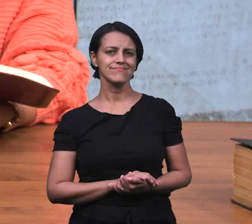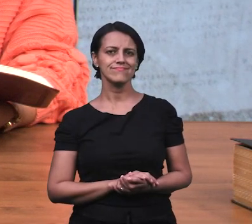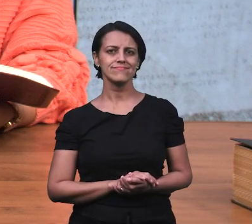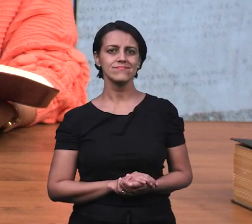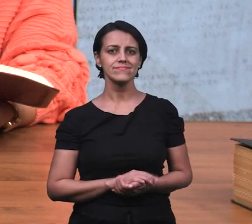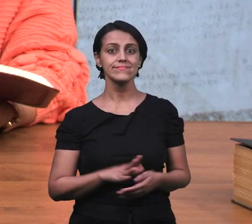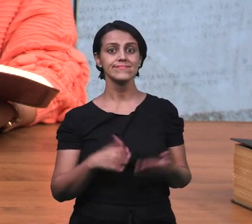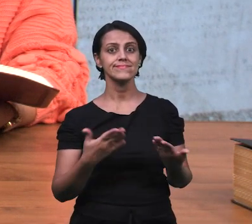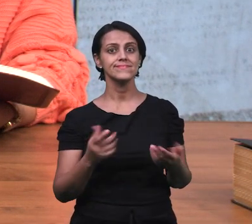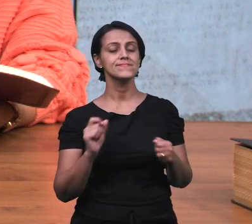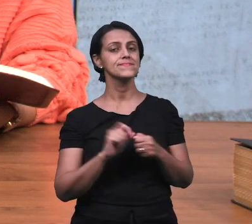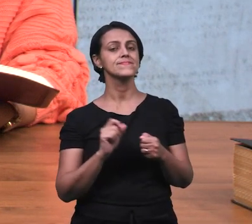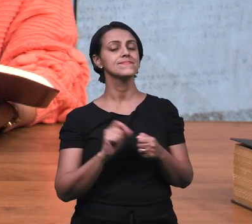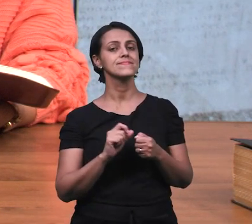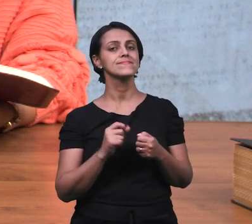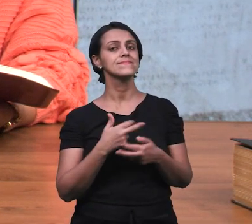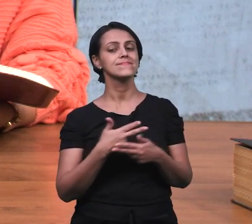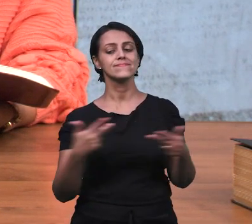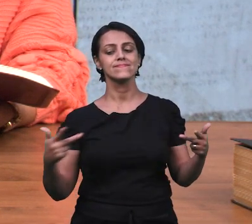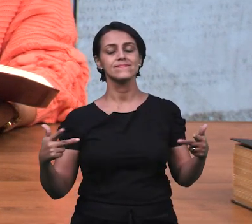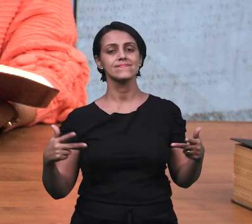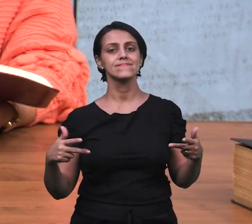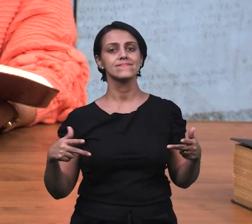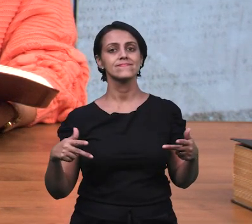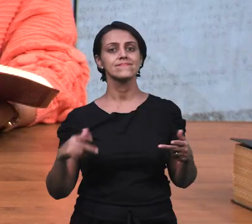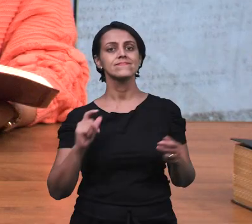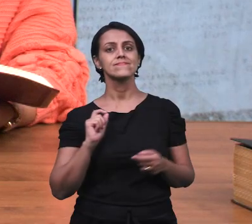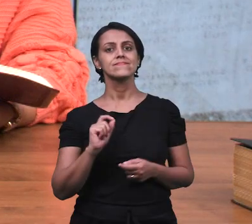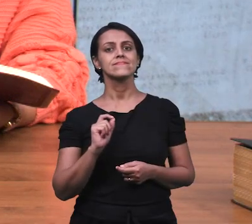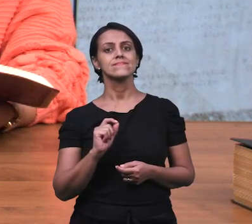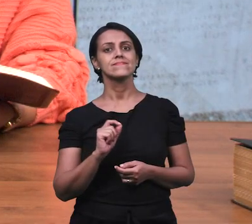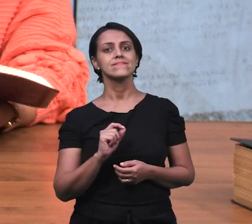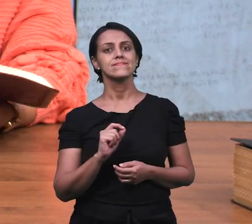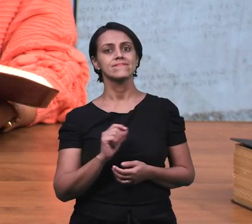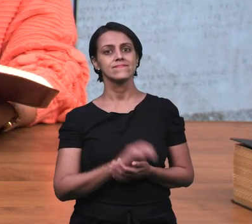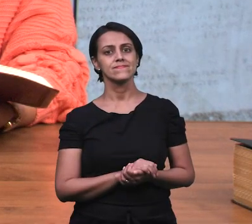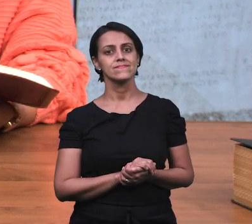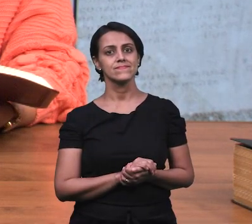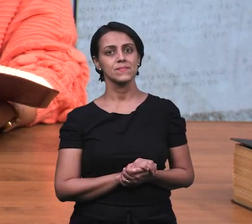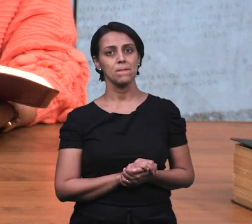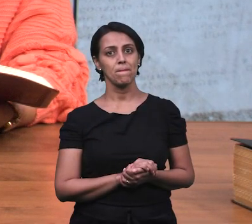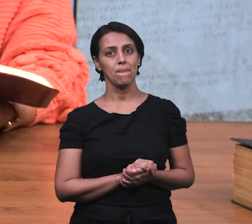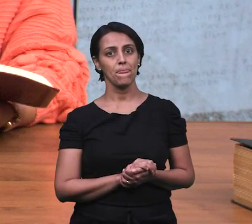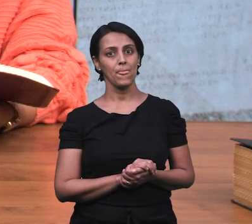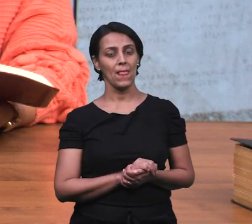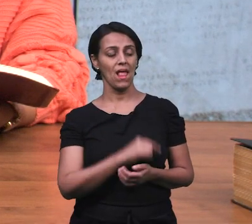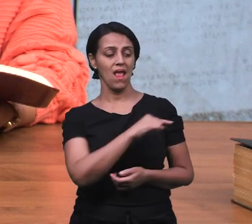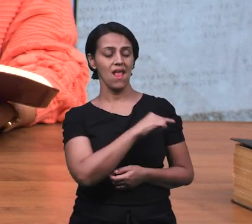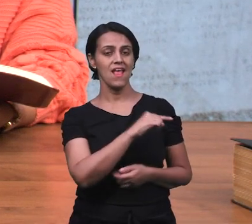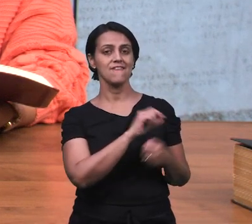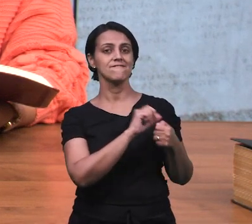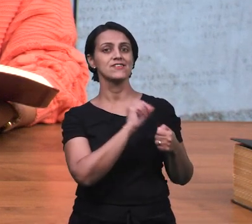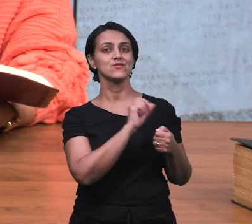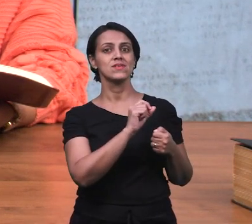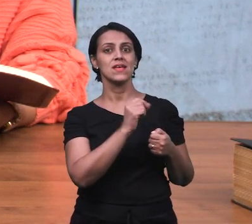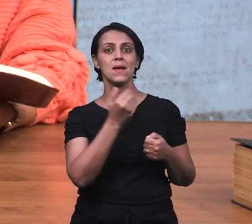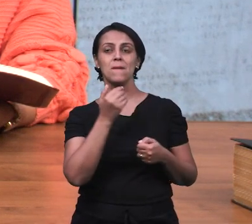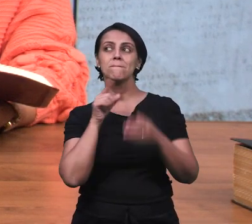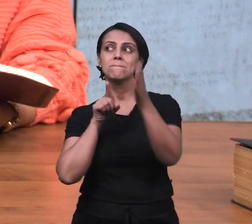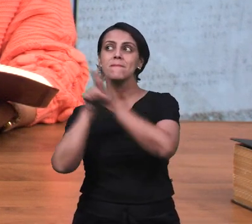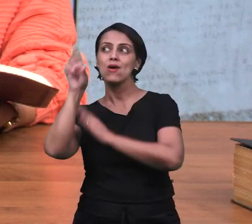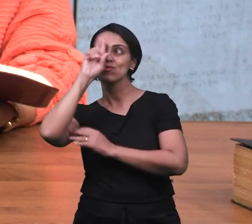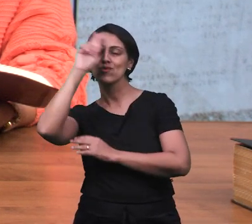tomaram da sua provisão e não pediram conselho à boca do Senhor. E Josué